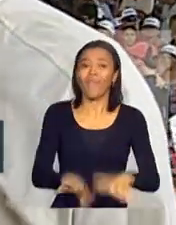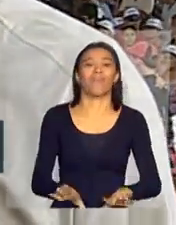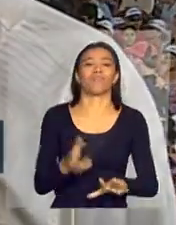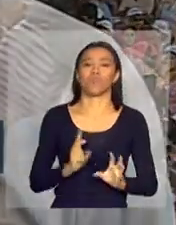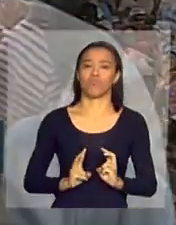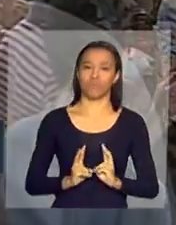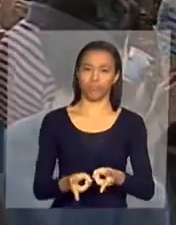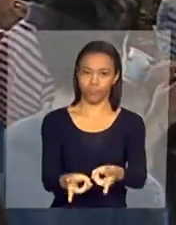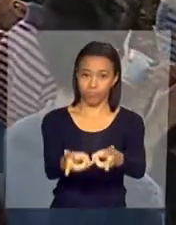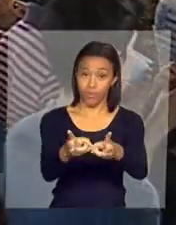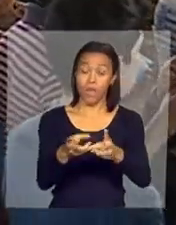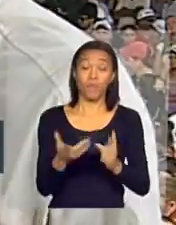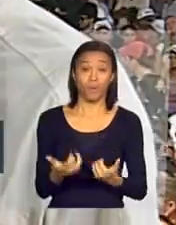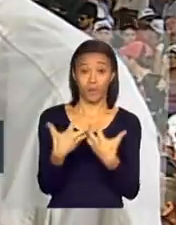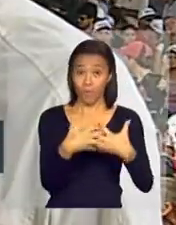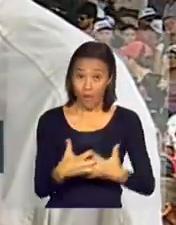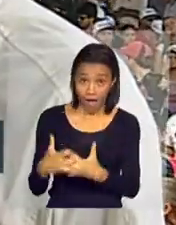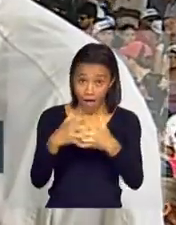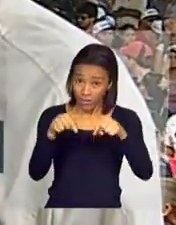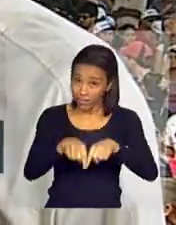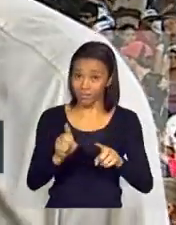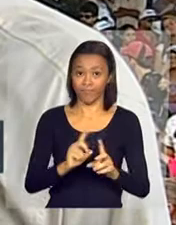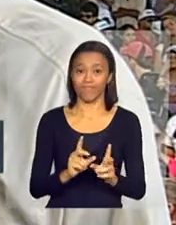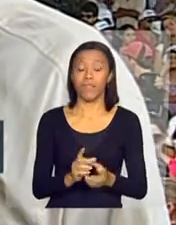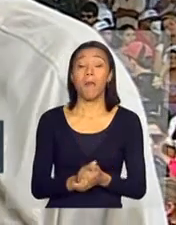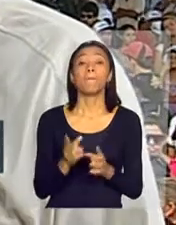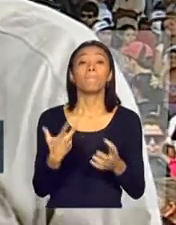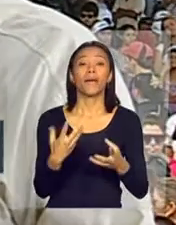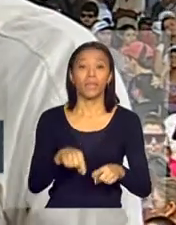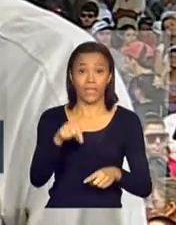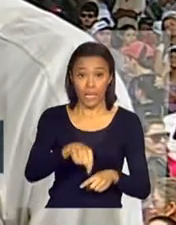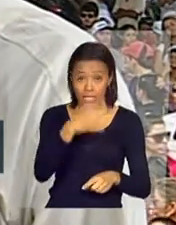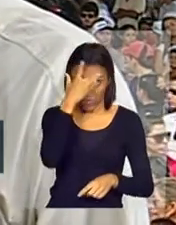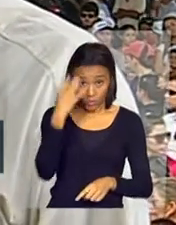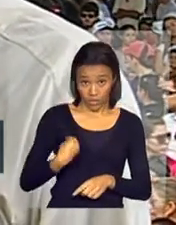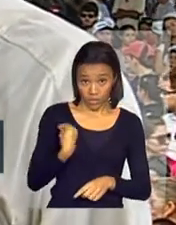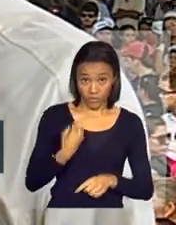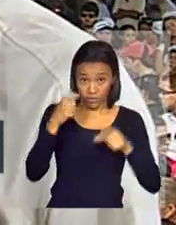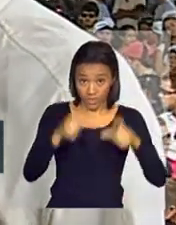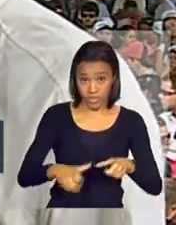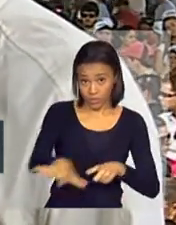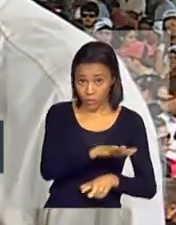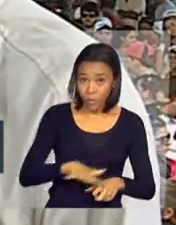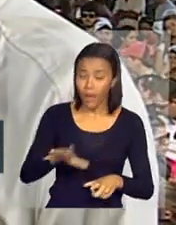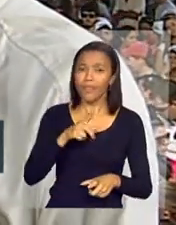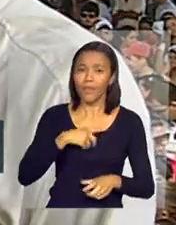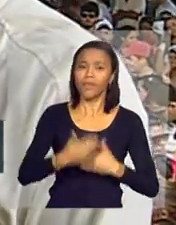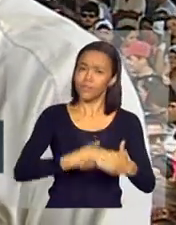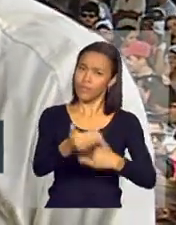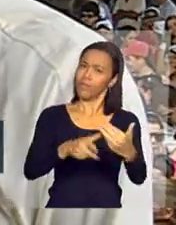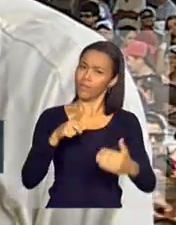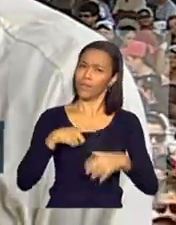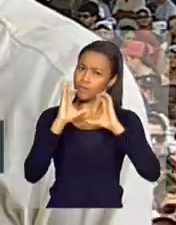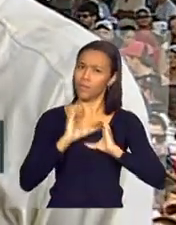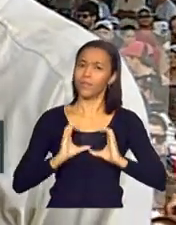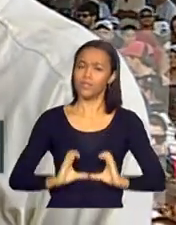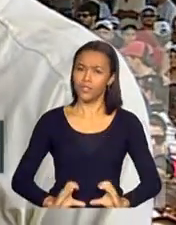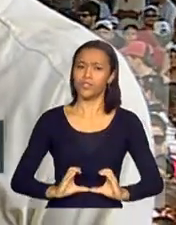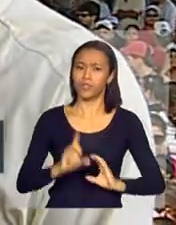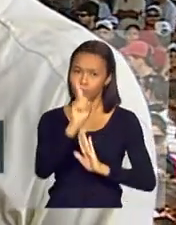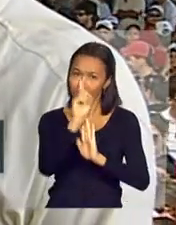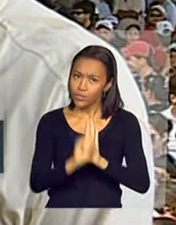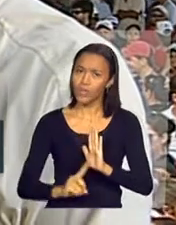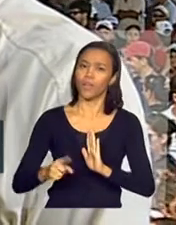do abastecimento por carro-pipa no semiárido piauiense, para que o semiárido tenha desenvolvimento, mas também tenha cidadania exercida